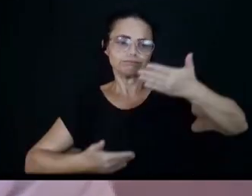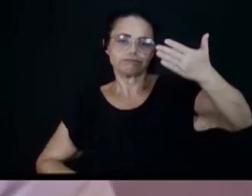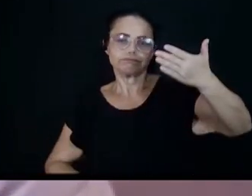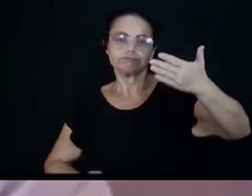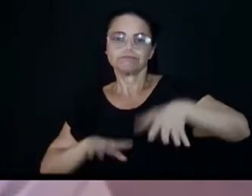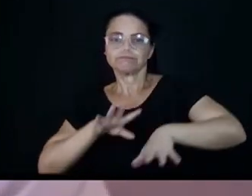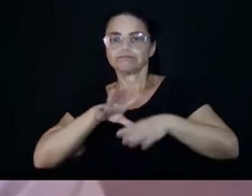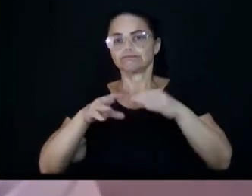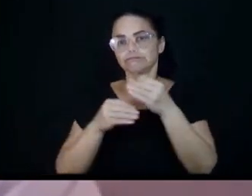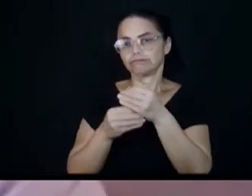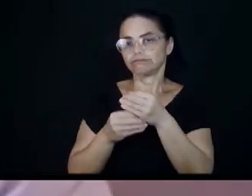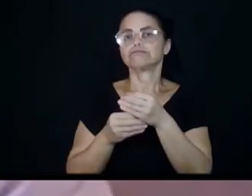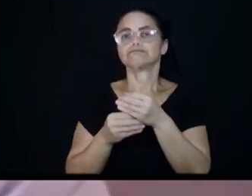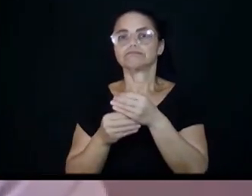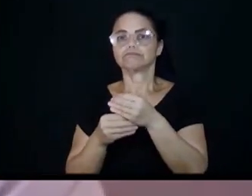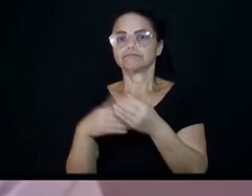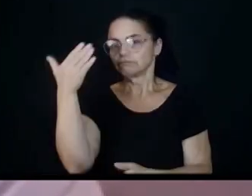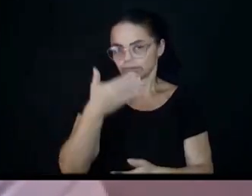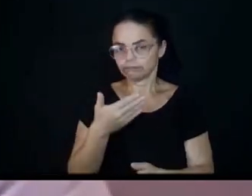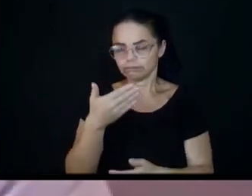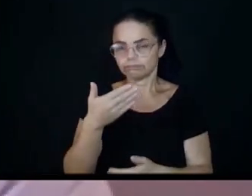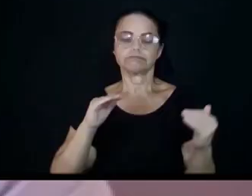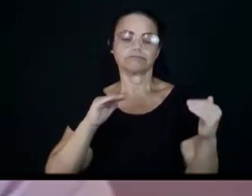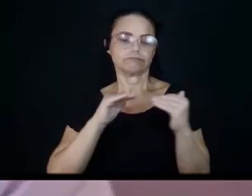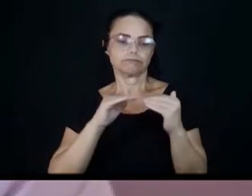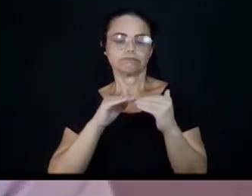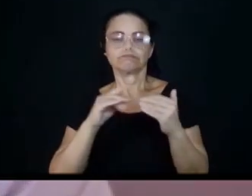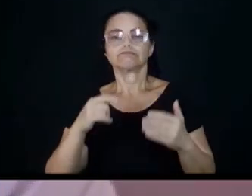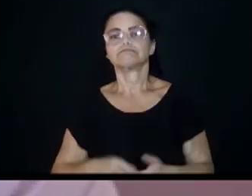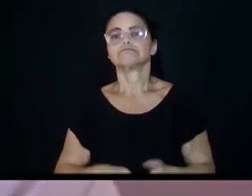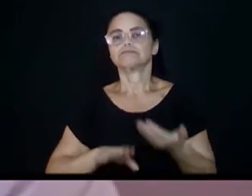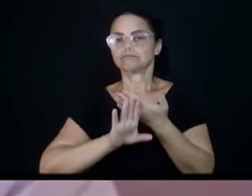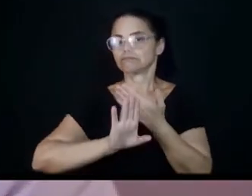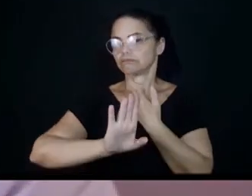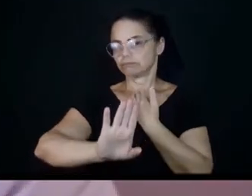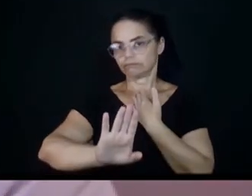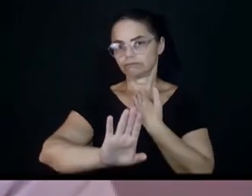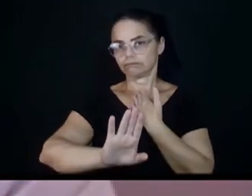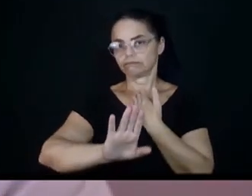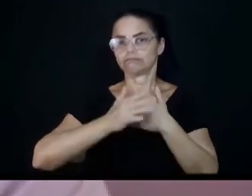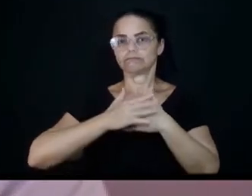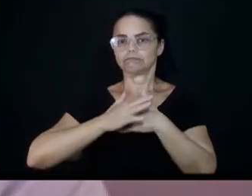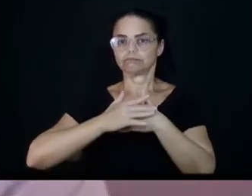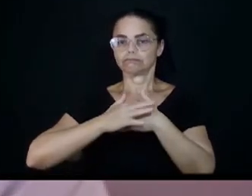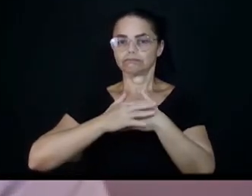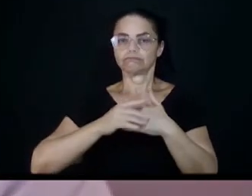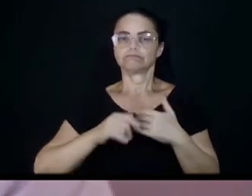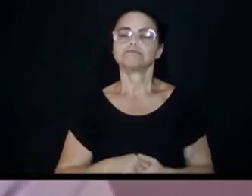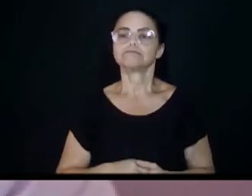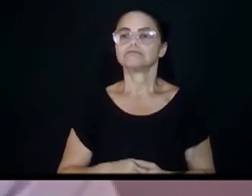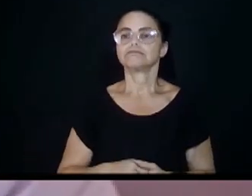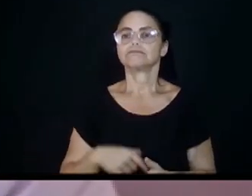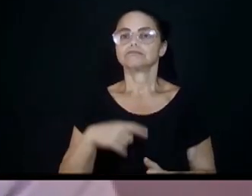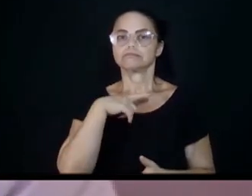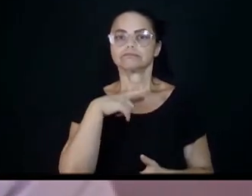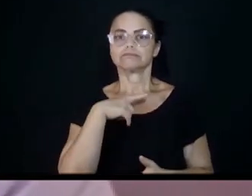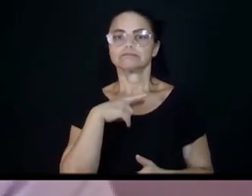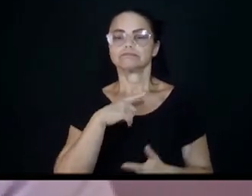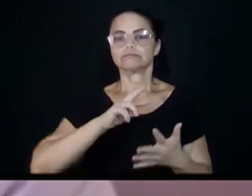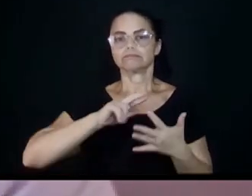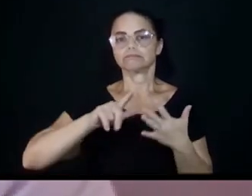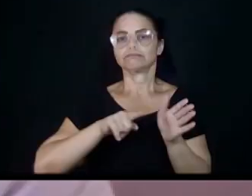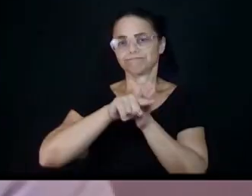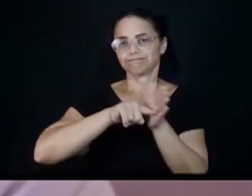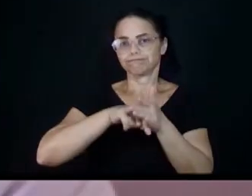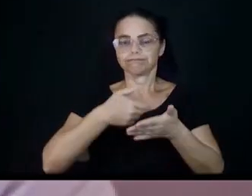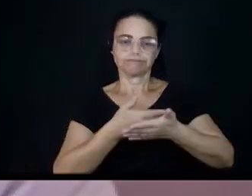vão confirmar ou afastar essa doença, né? E aí a gente tem uma série de exames